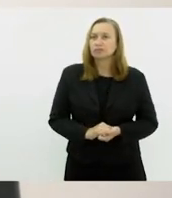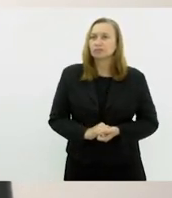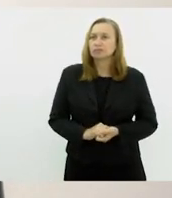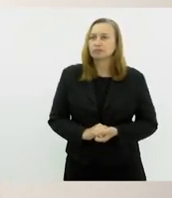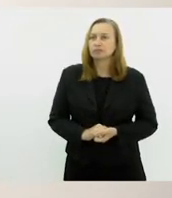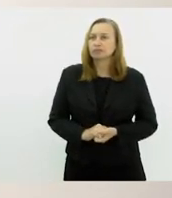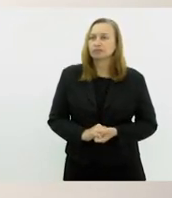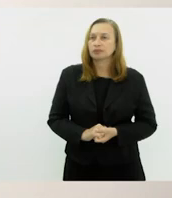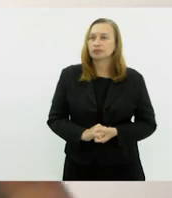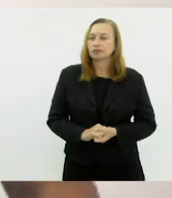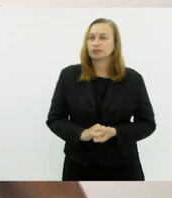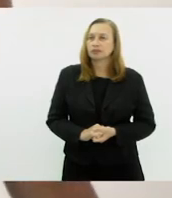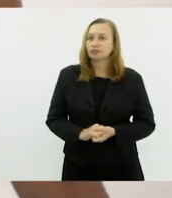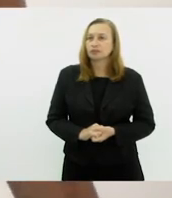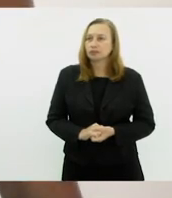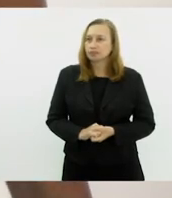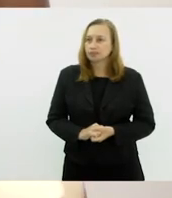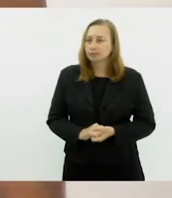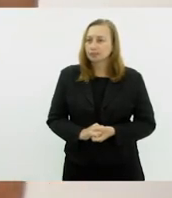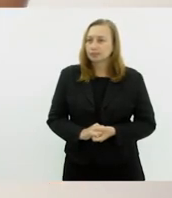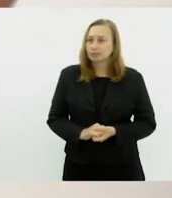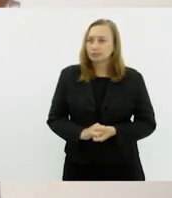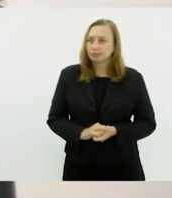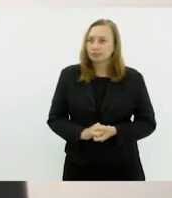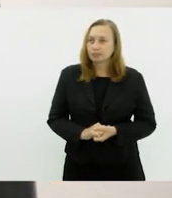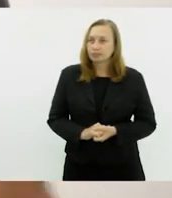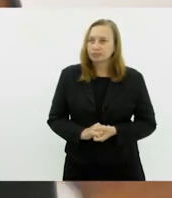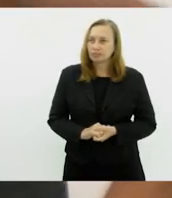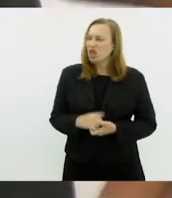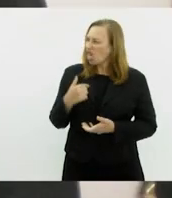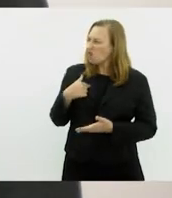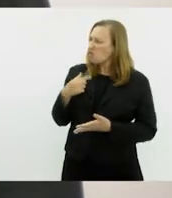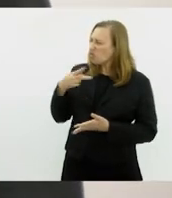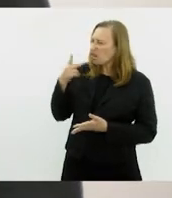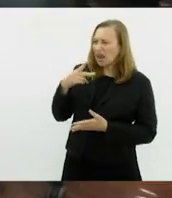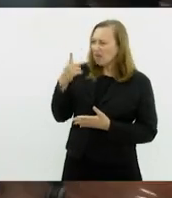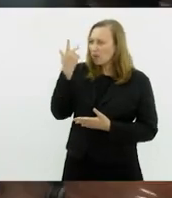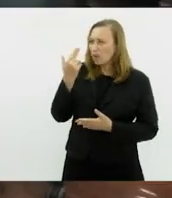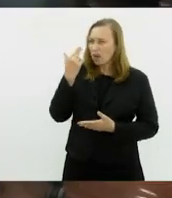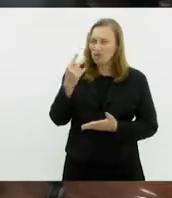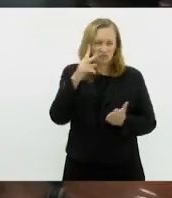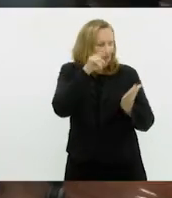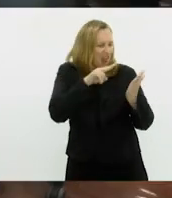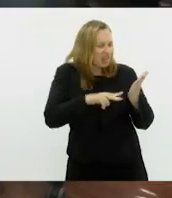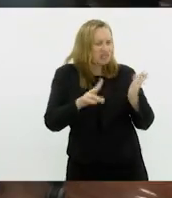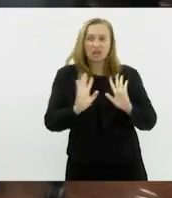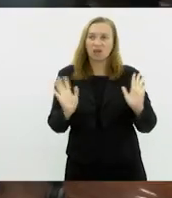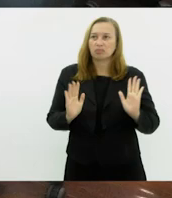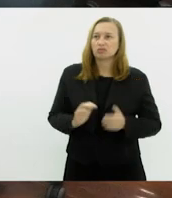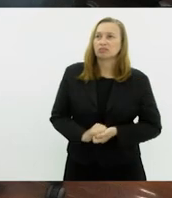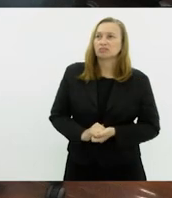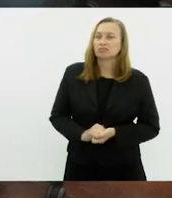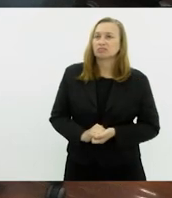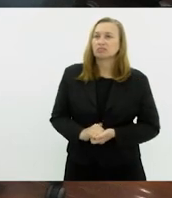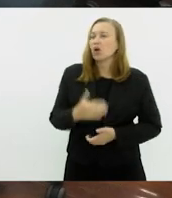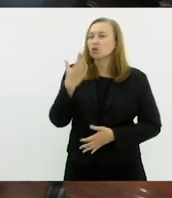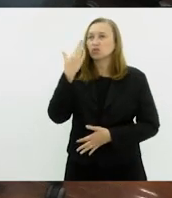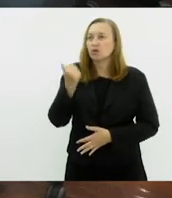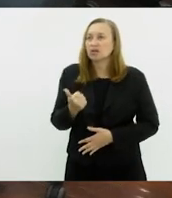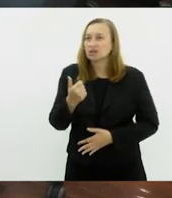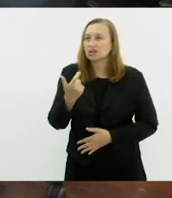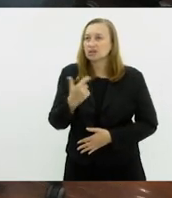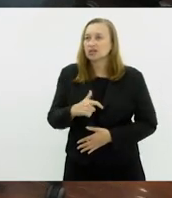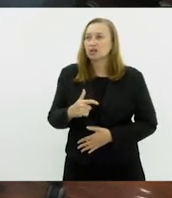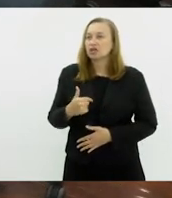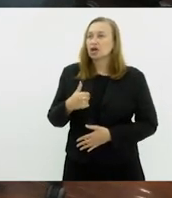usuários eu vou falar como eu sei eu não vou ficar lendo não gente eu sou assim sabe eu sou